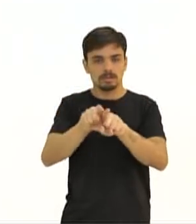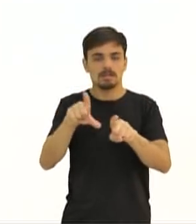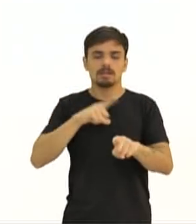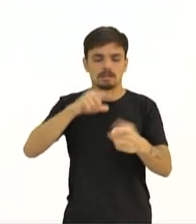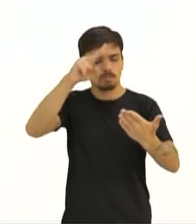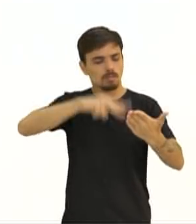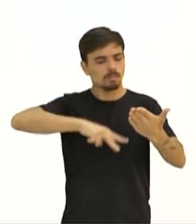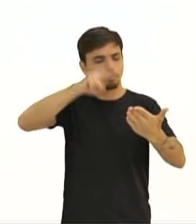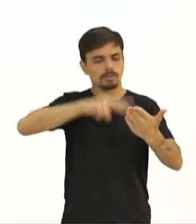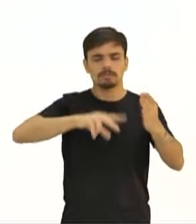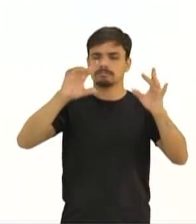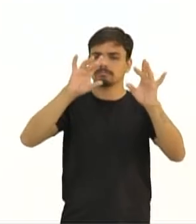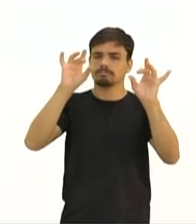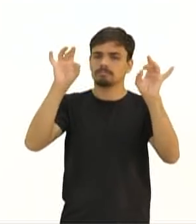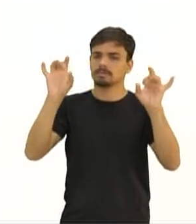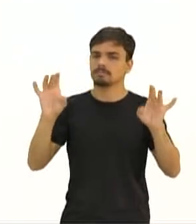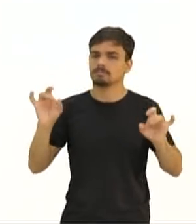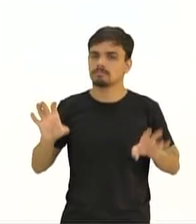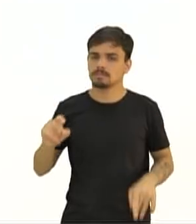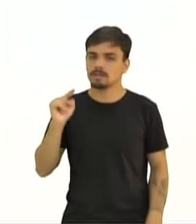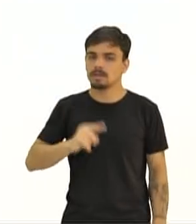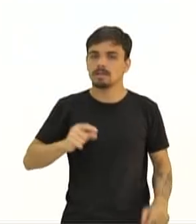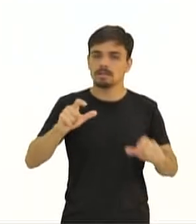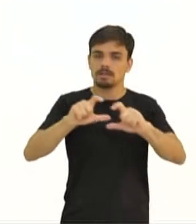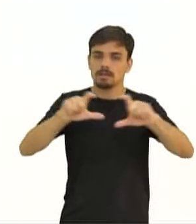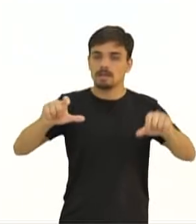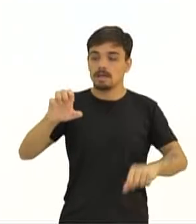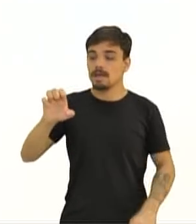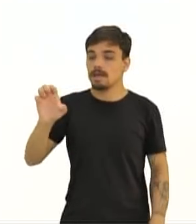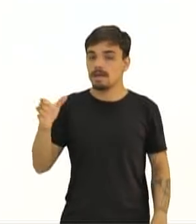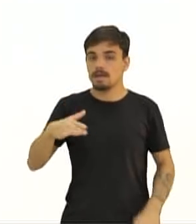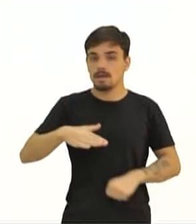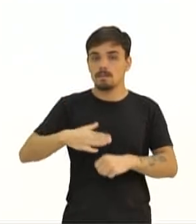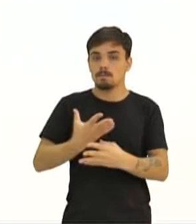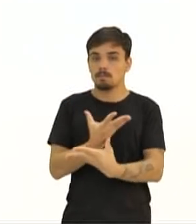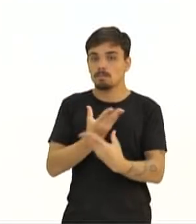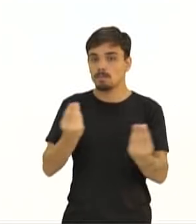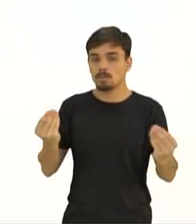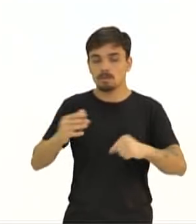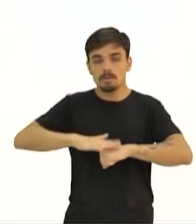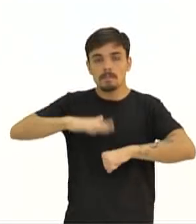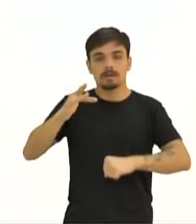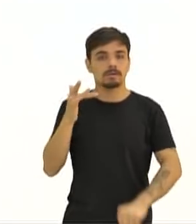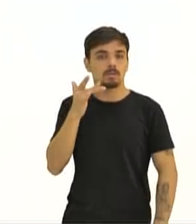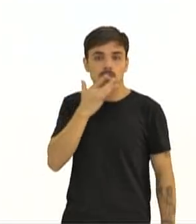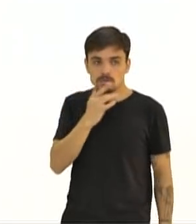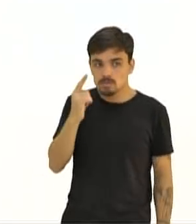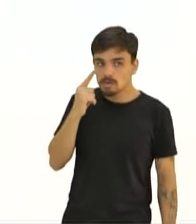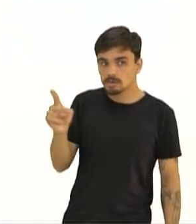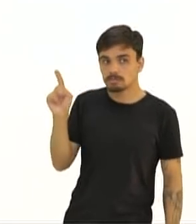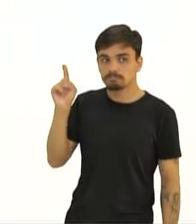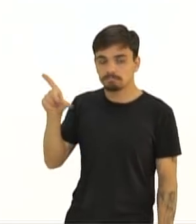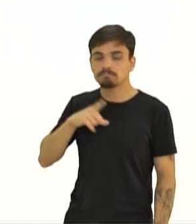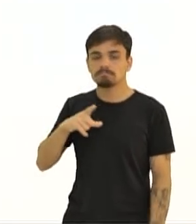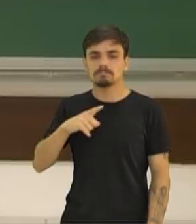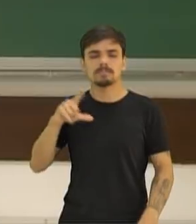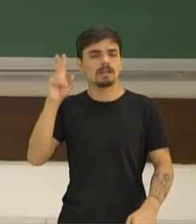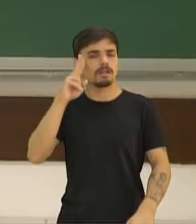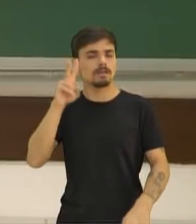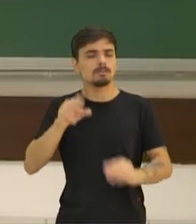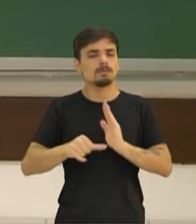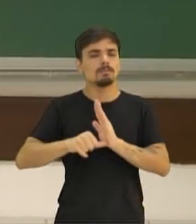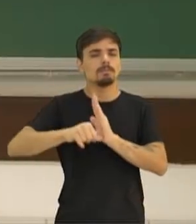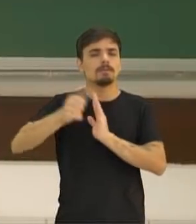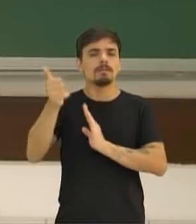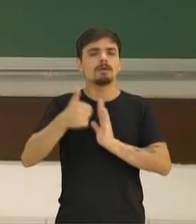um olhar especial para esse e muito mais gostosa. Lembrem-se daquele primeiro anúncio publicitário que eu trouxe